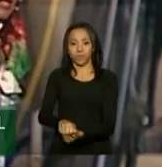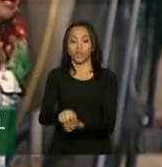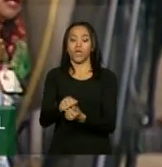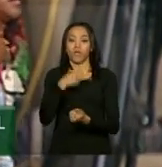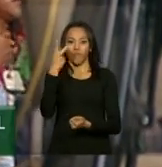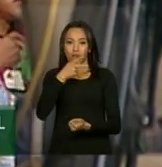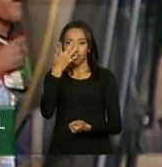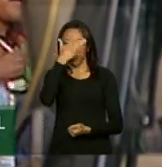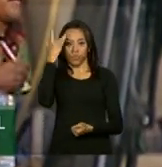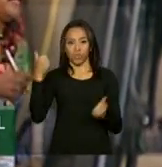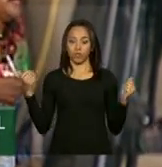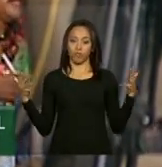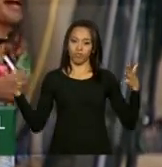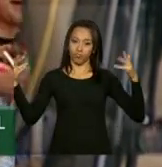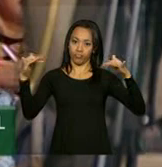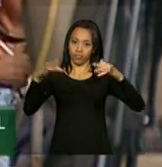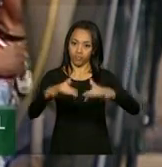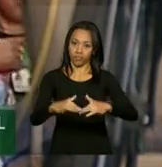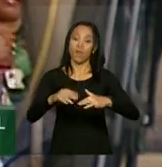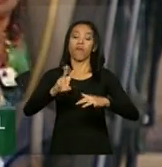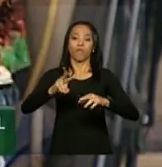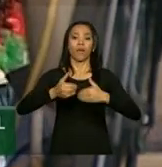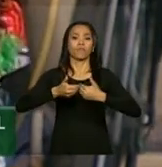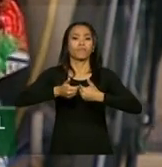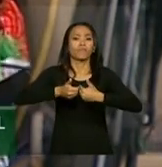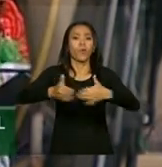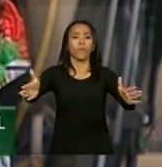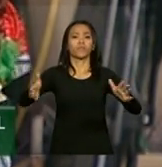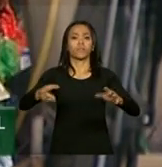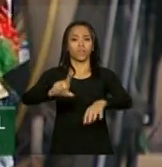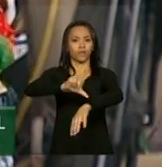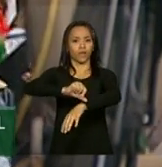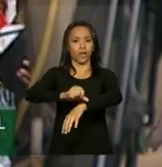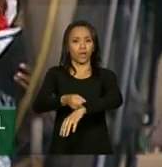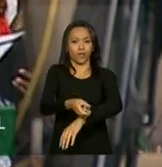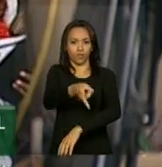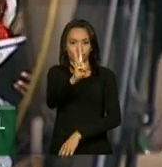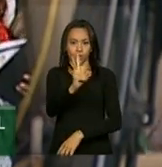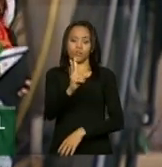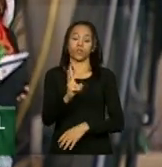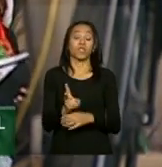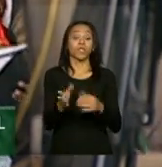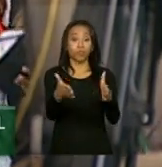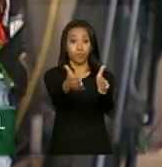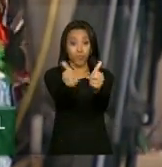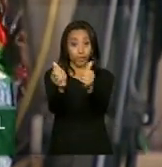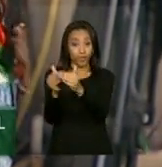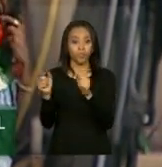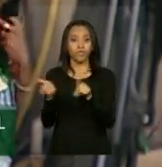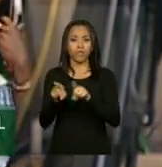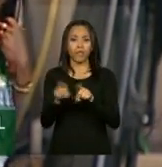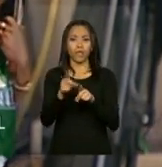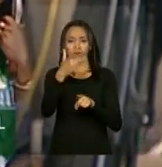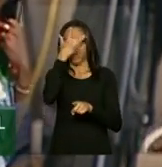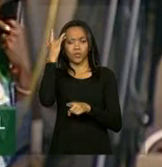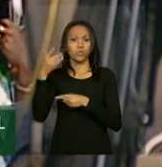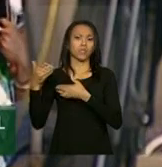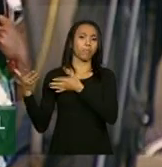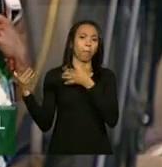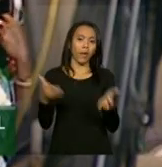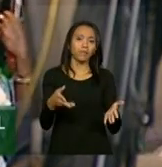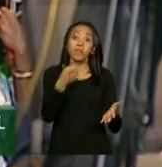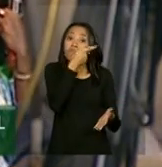que as sessões semiplenárias terão início pontualmente às 14 horas. Solicita-se aos participantes que visitem a